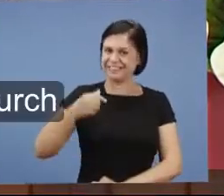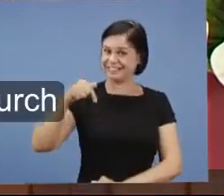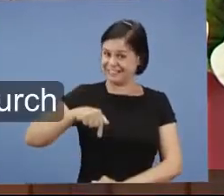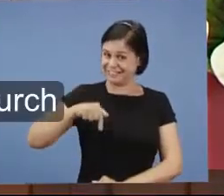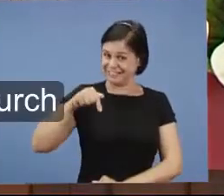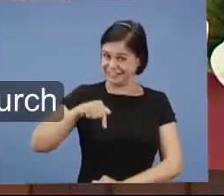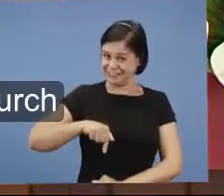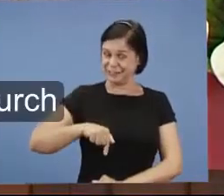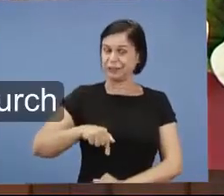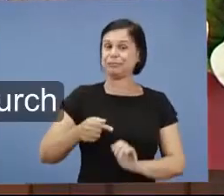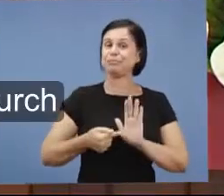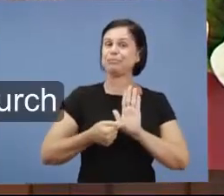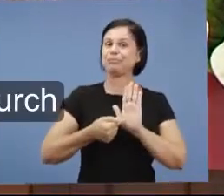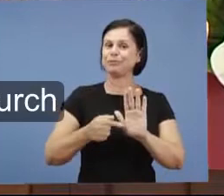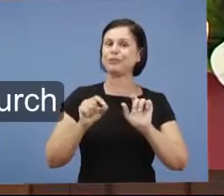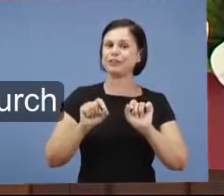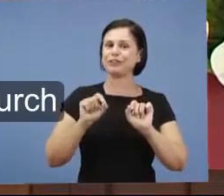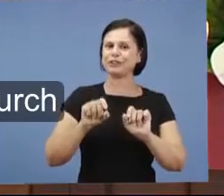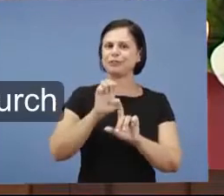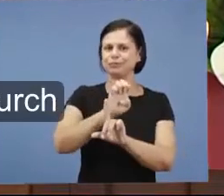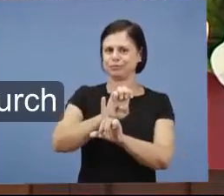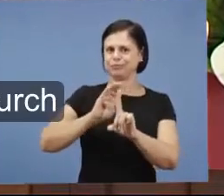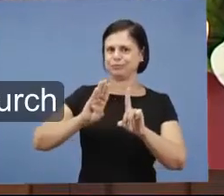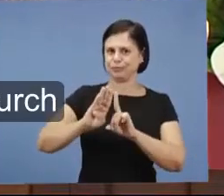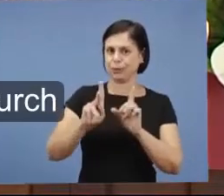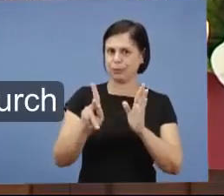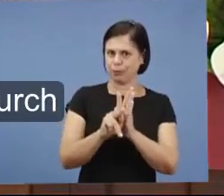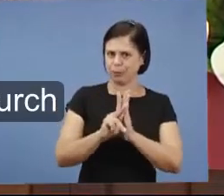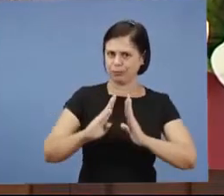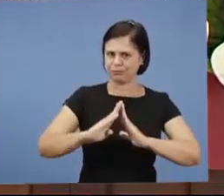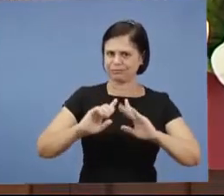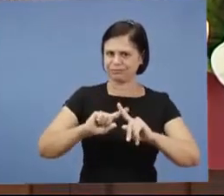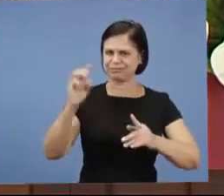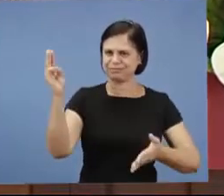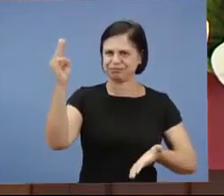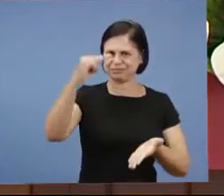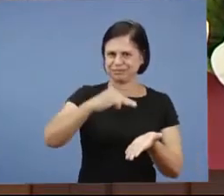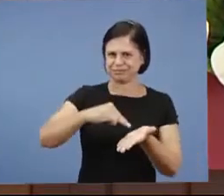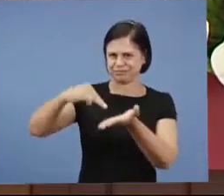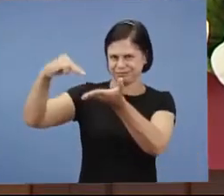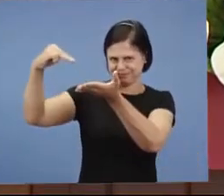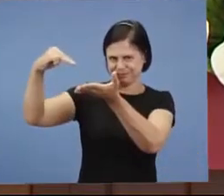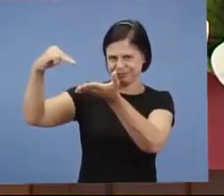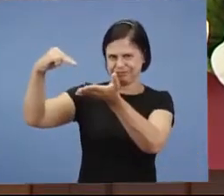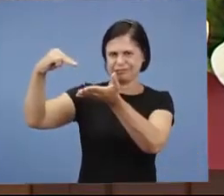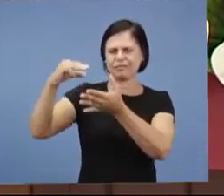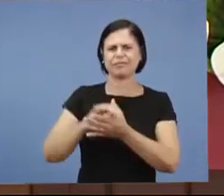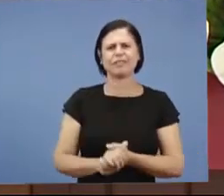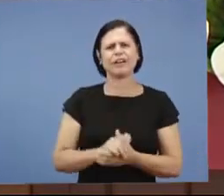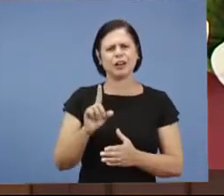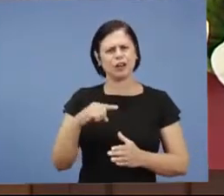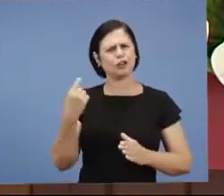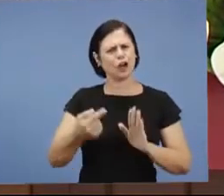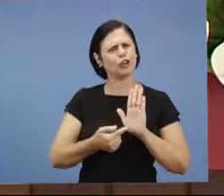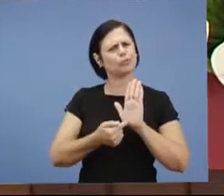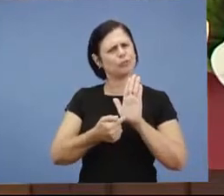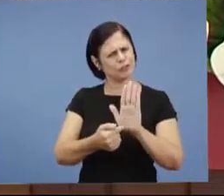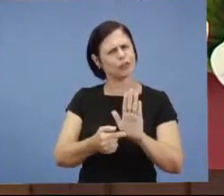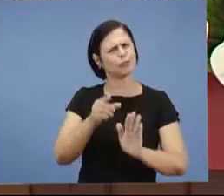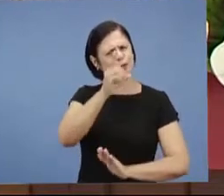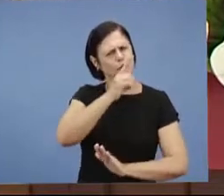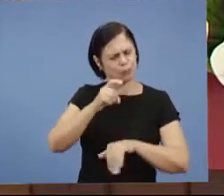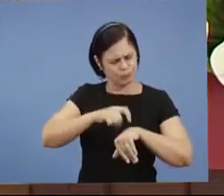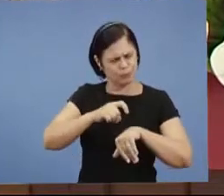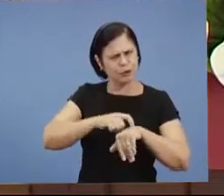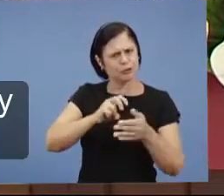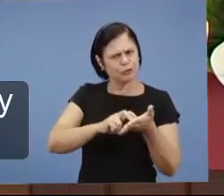transmitir a Escola Bíblica Dominical da Igreja Cristã Maranata, o que nós fazemos para as nossas igrejas todos os domingos pela